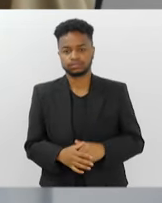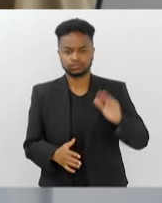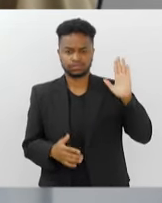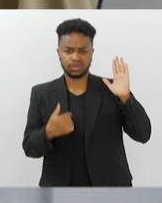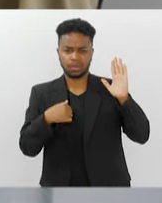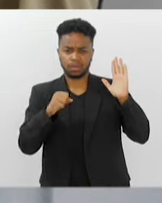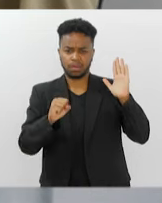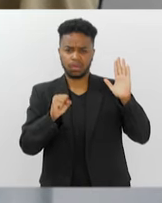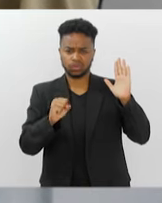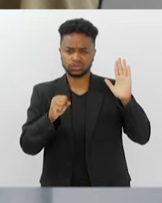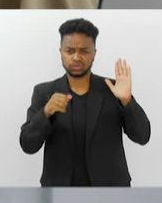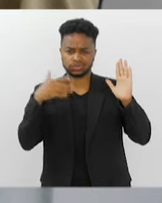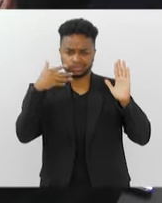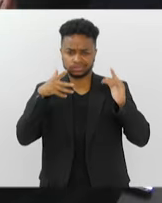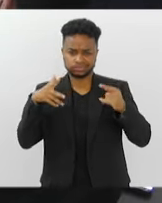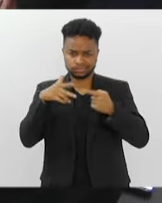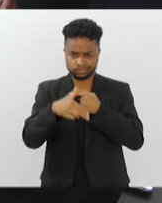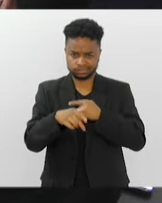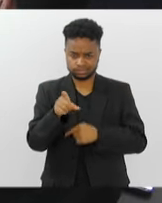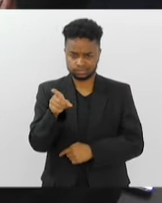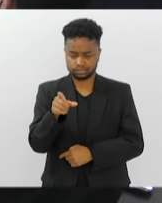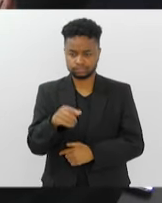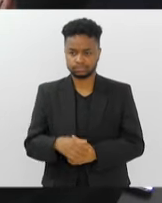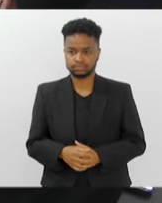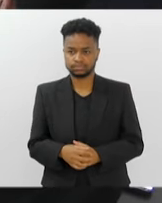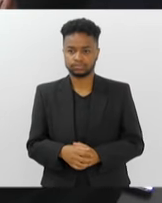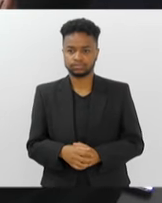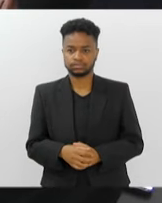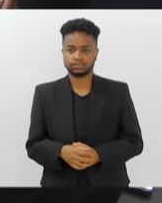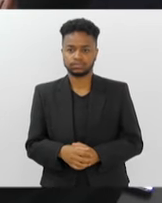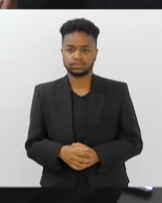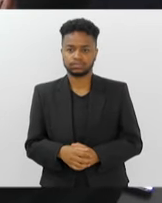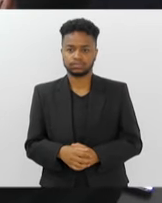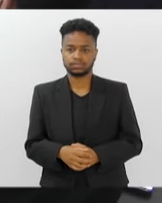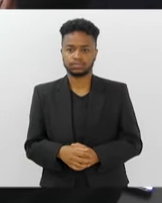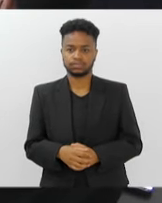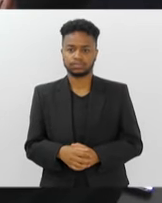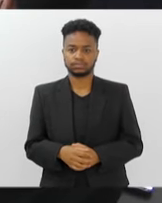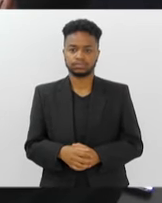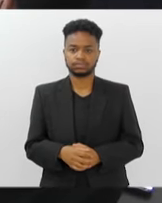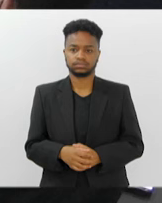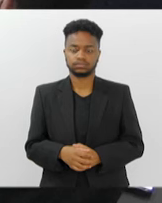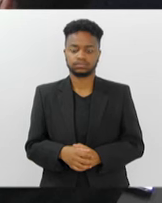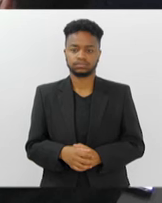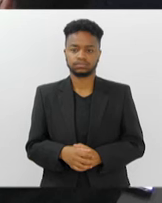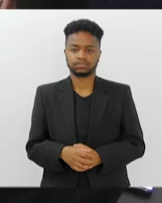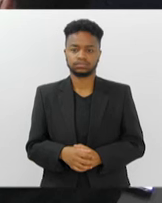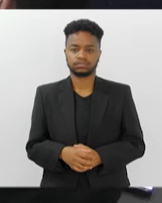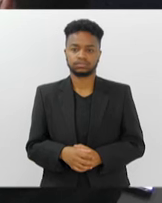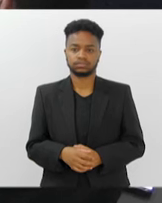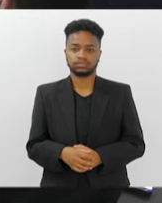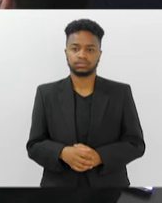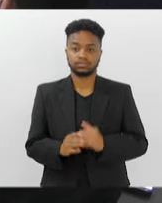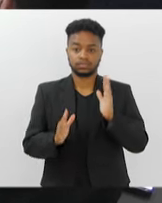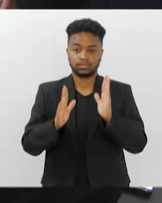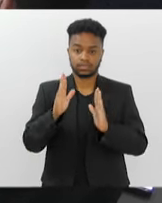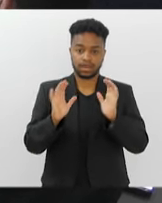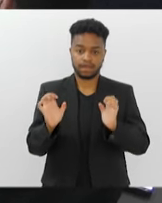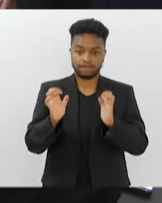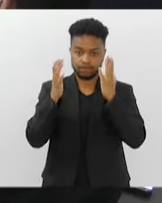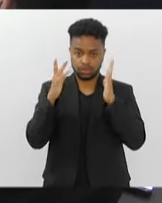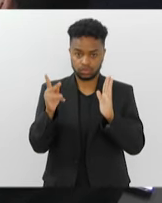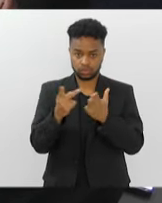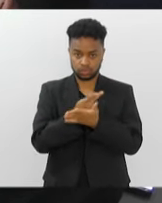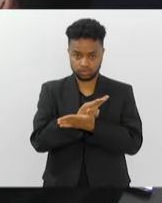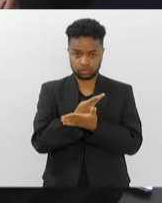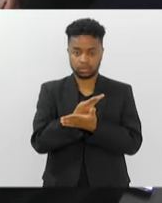pegar um gancho na fala do do secretário Leandro e durante os eventos que aconteceram